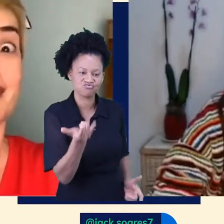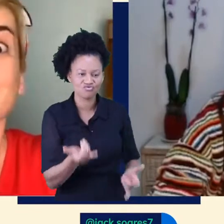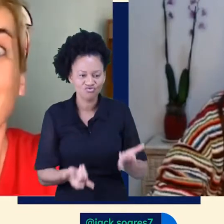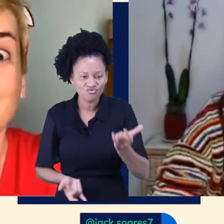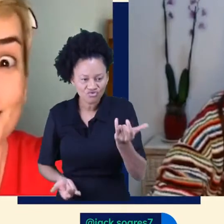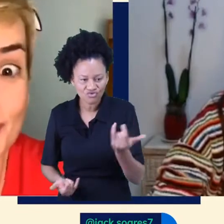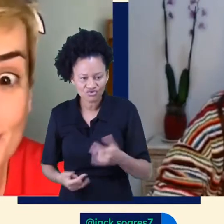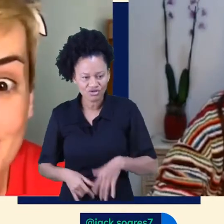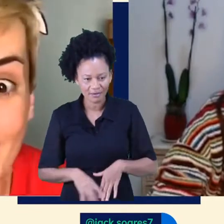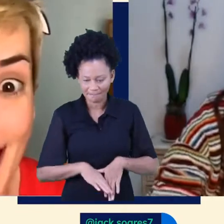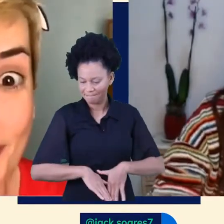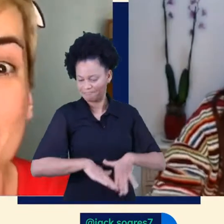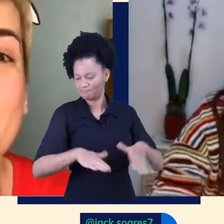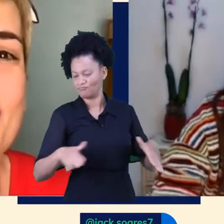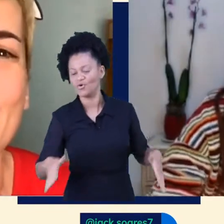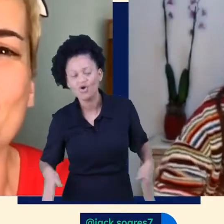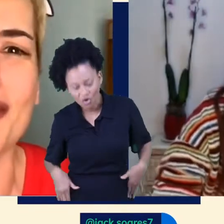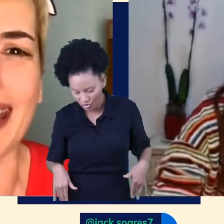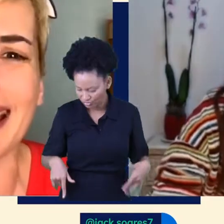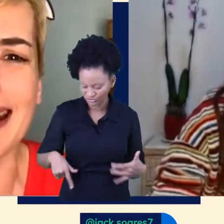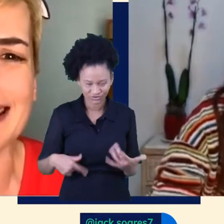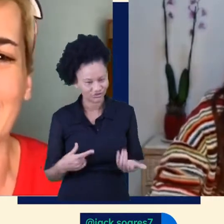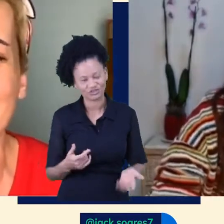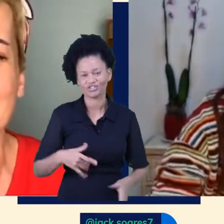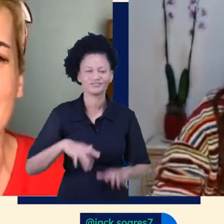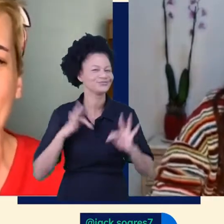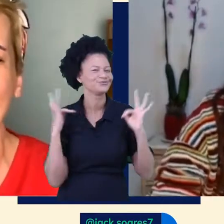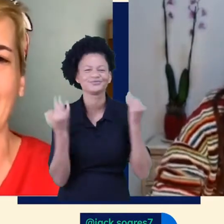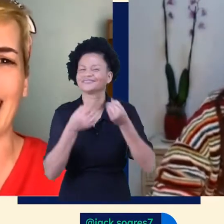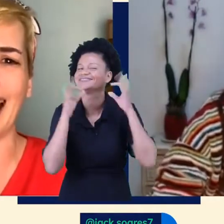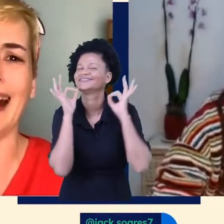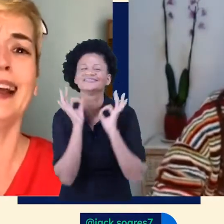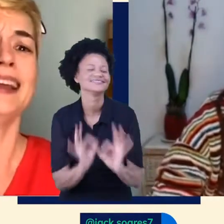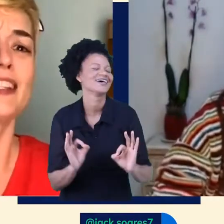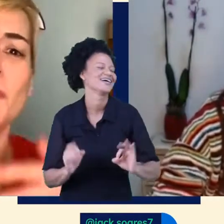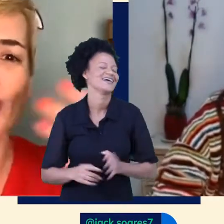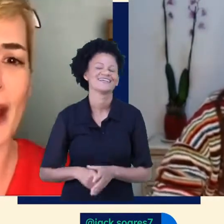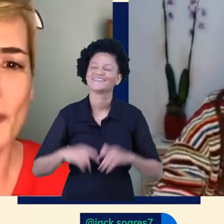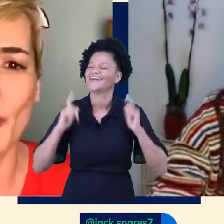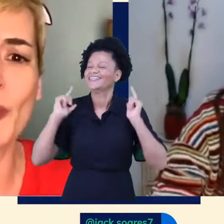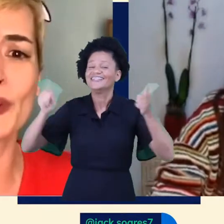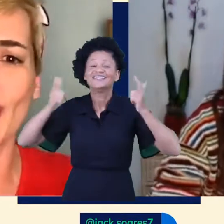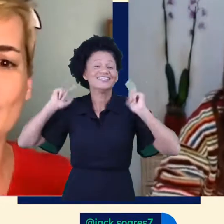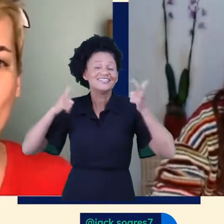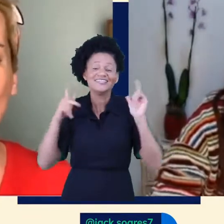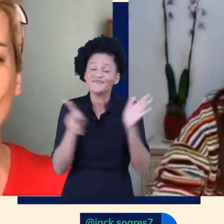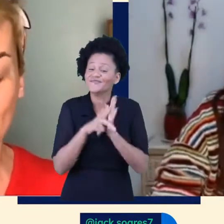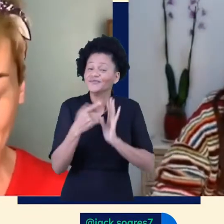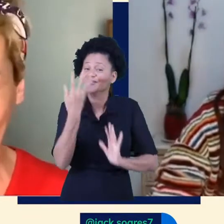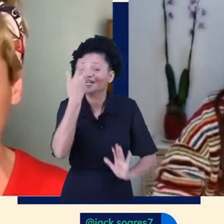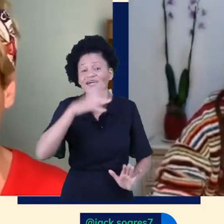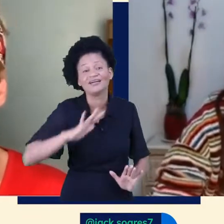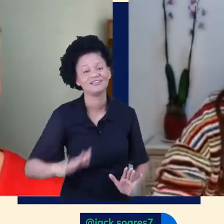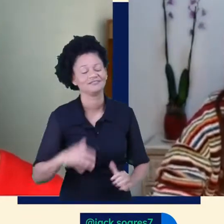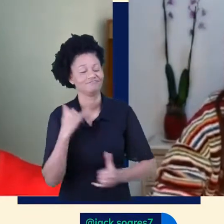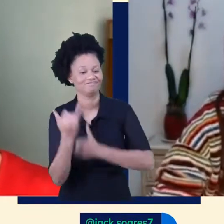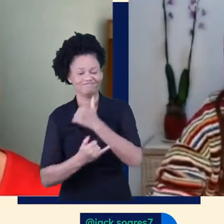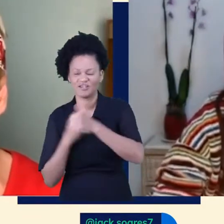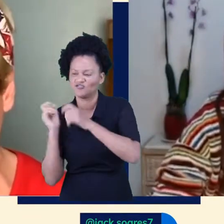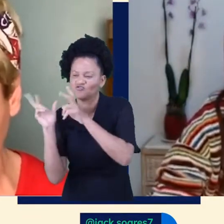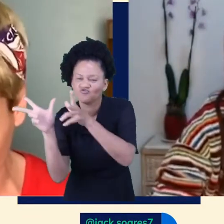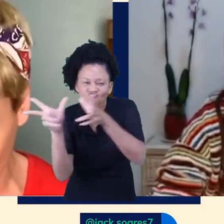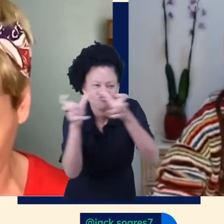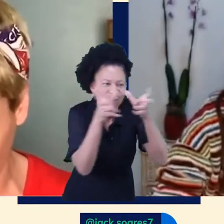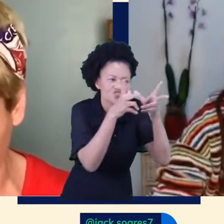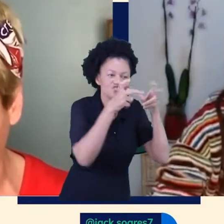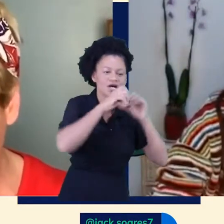cima. E tá tudo certo, estão se divertindo, a criança tem que brincar, explorar o mundo. Eu acho que é muito por aí. Aí tem a ver também